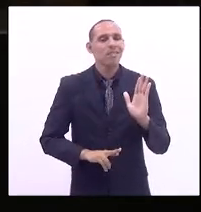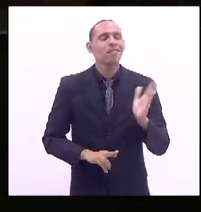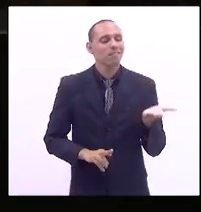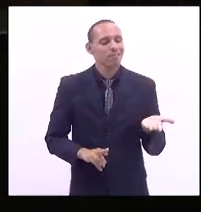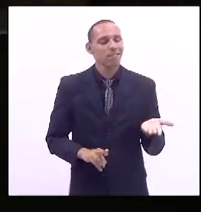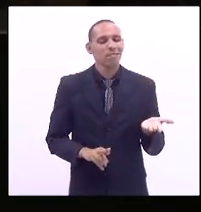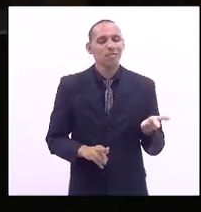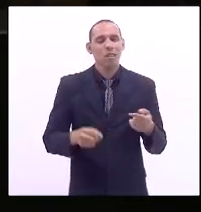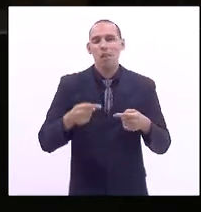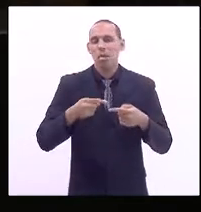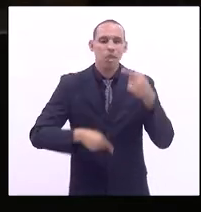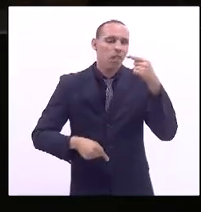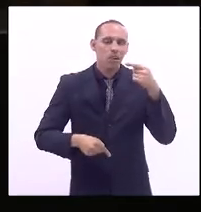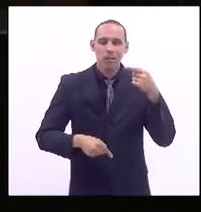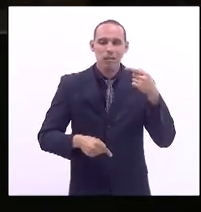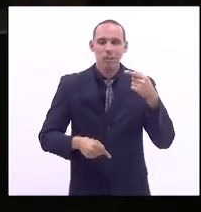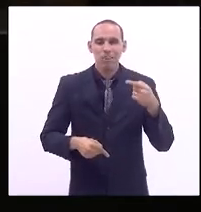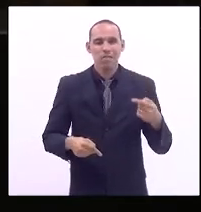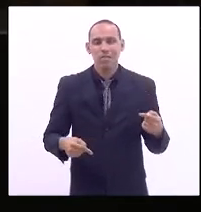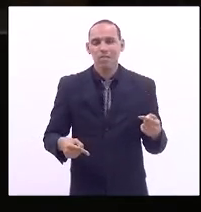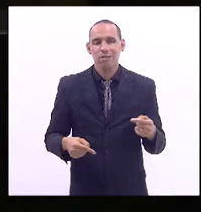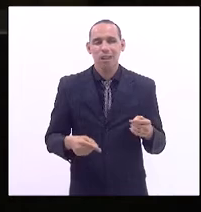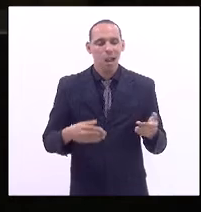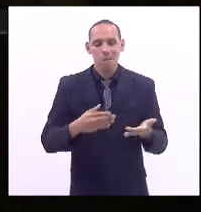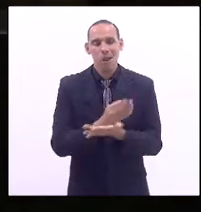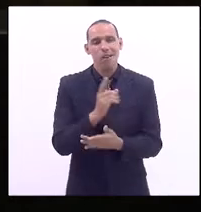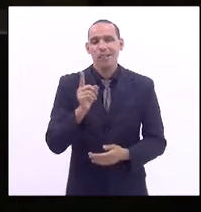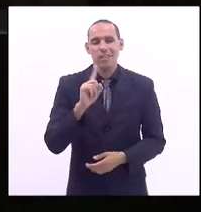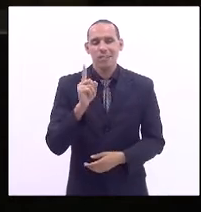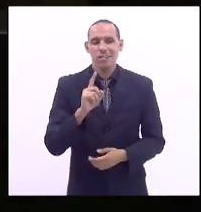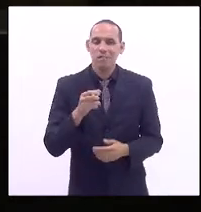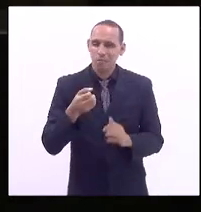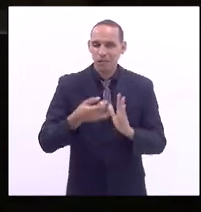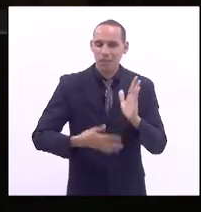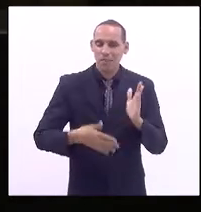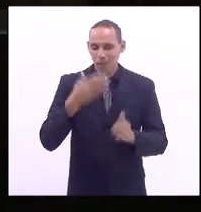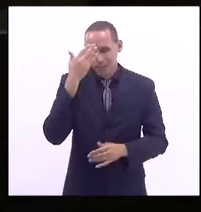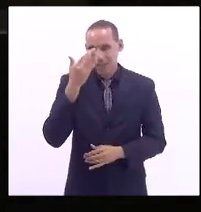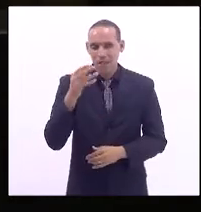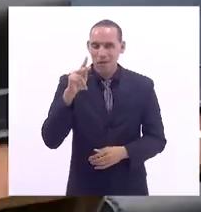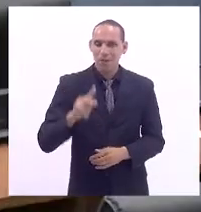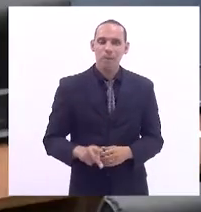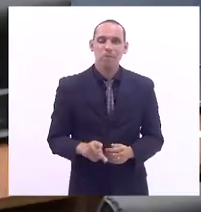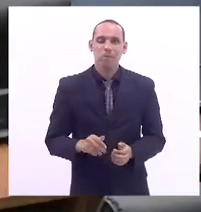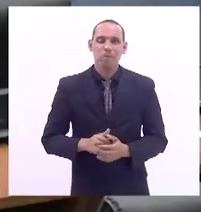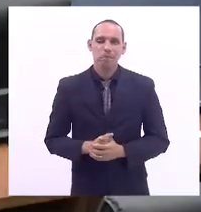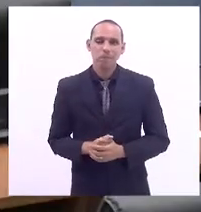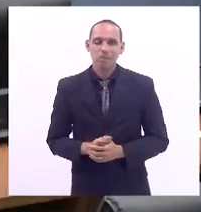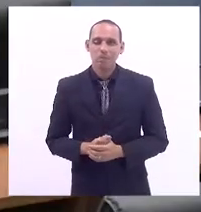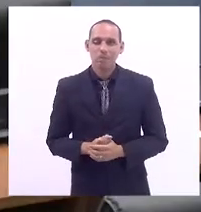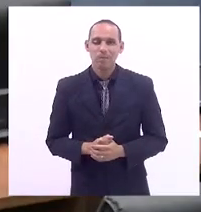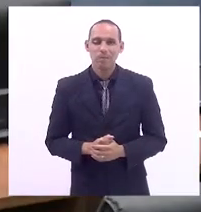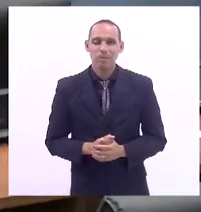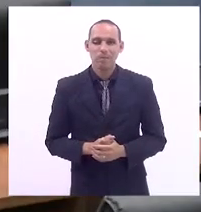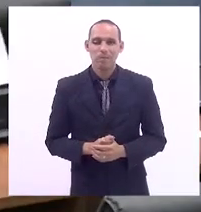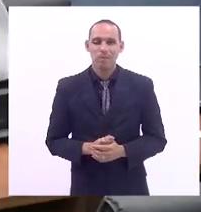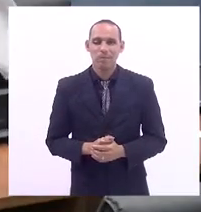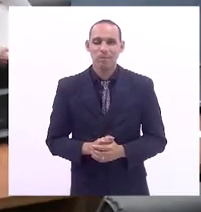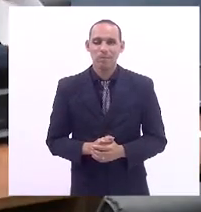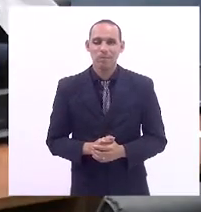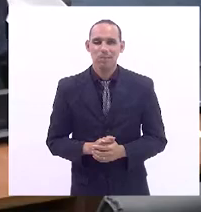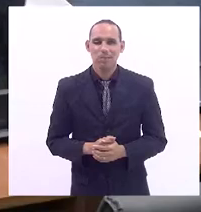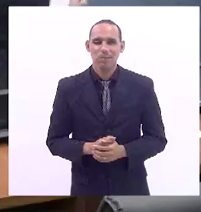será desfavorável à aprovação desta matéria muito obrigação do projeto Ah tá bom